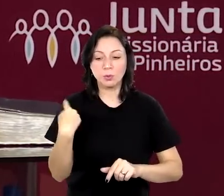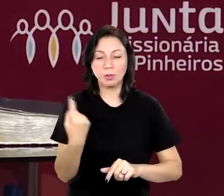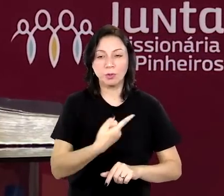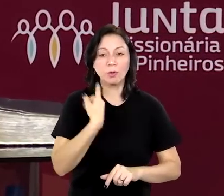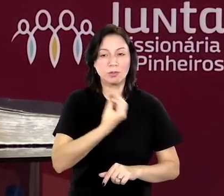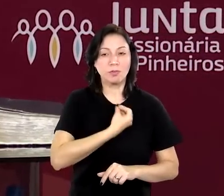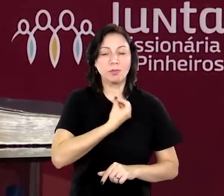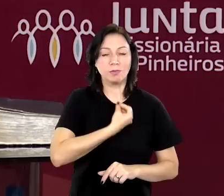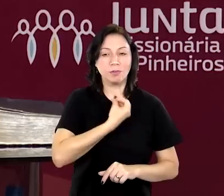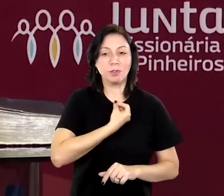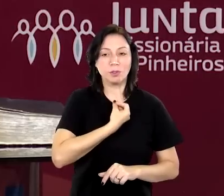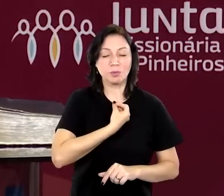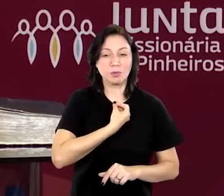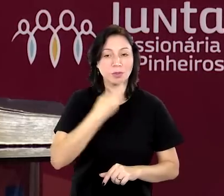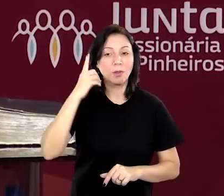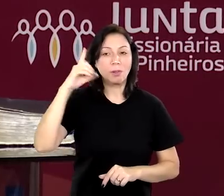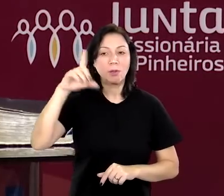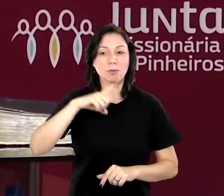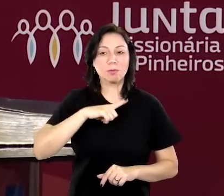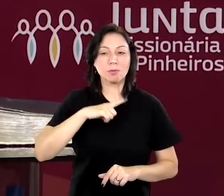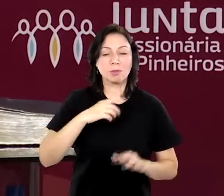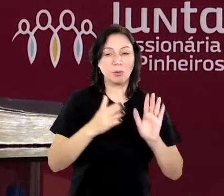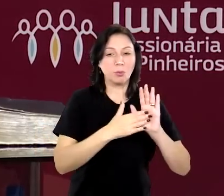Deus tem um plano para cada criatura.